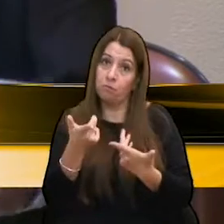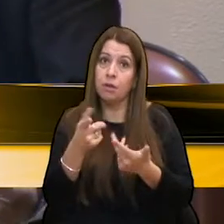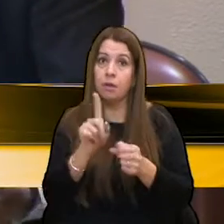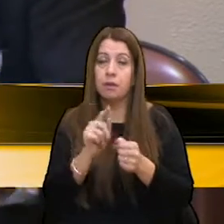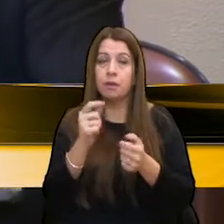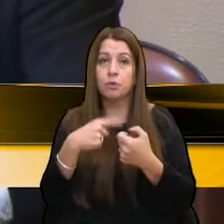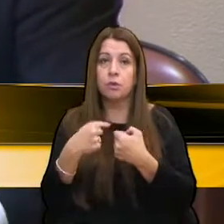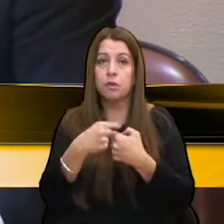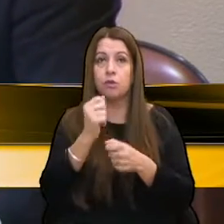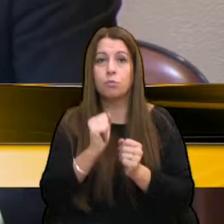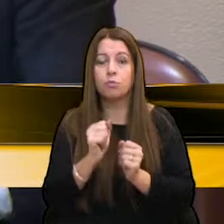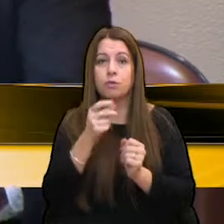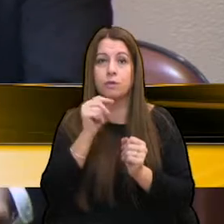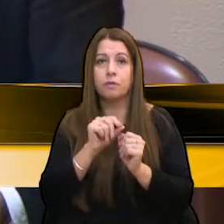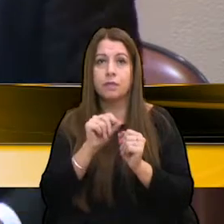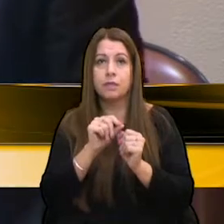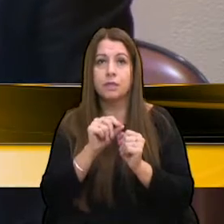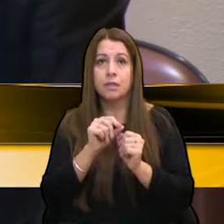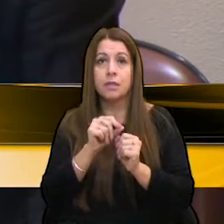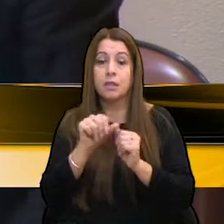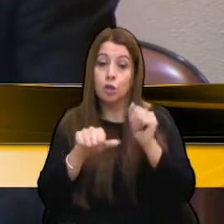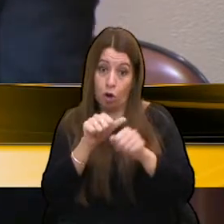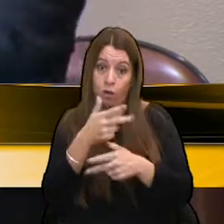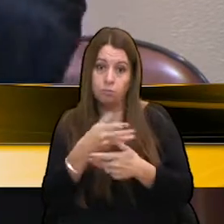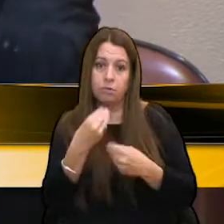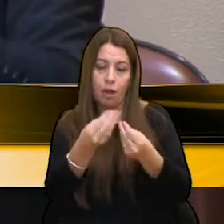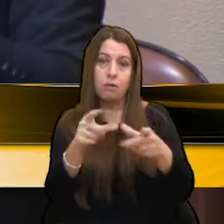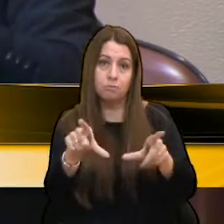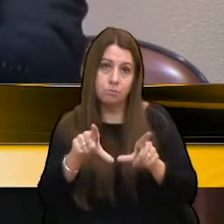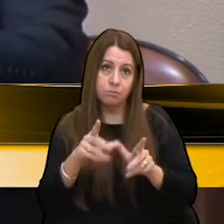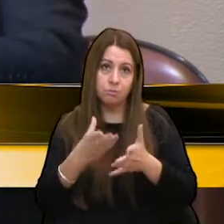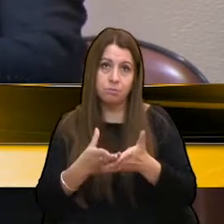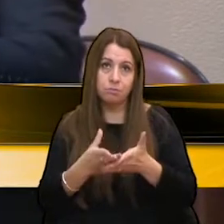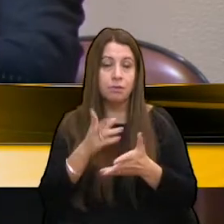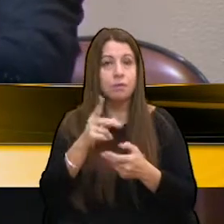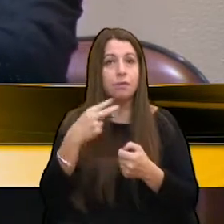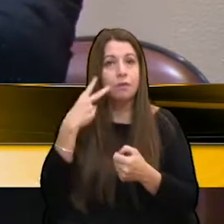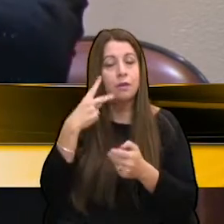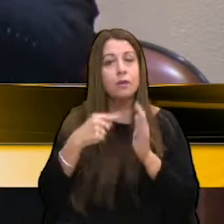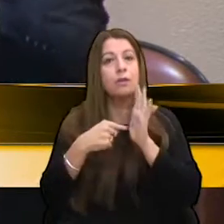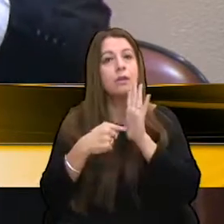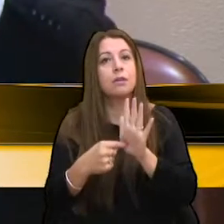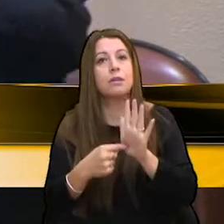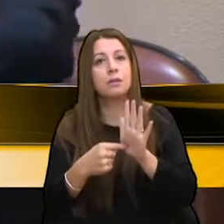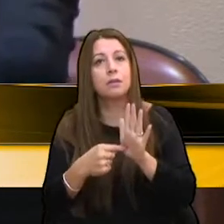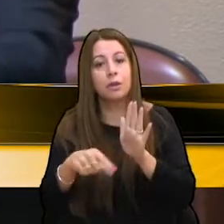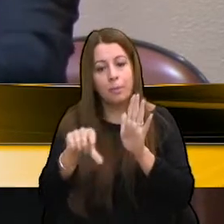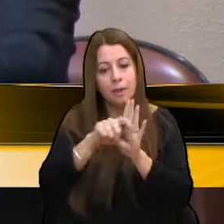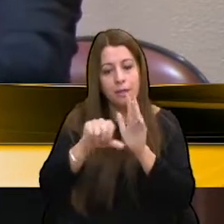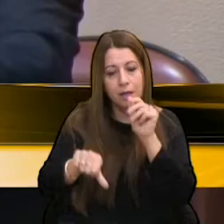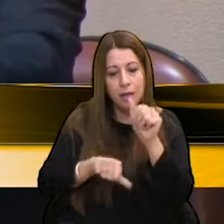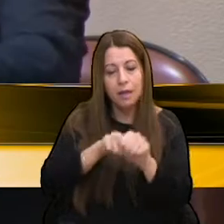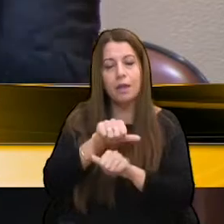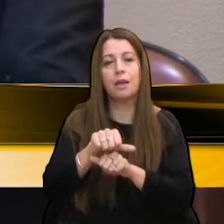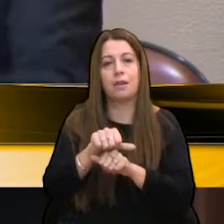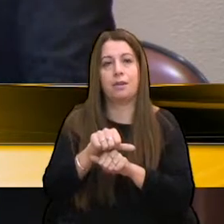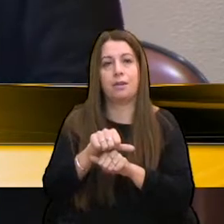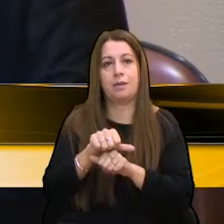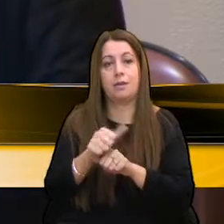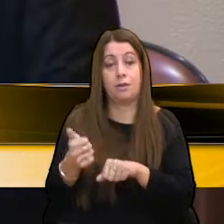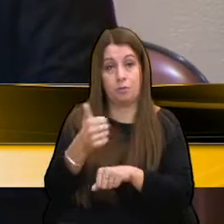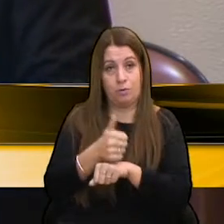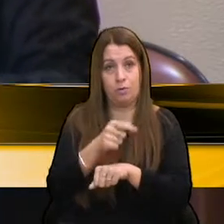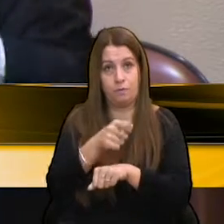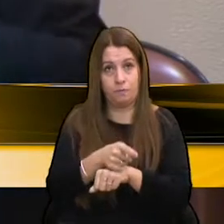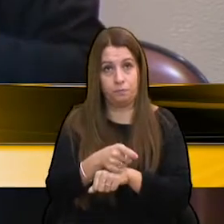que a municipalidade tem a oferecer é um certificado. Aí, esse vereador apresenta uma emenda modificativa. Então,